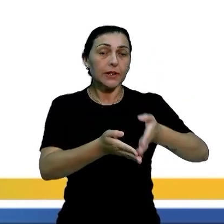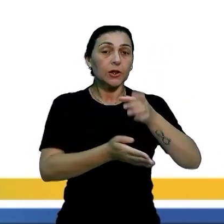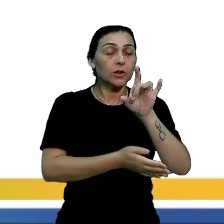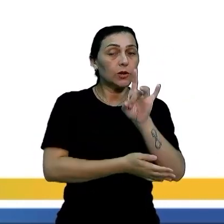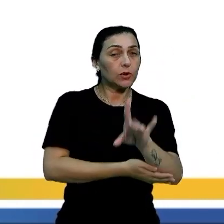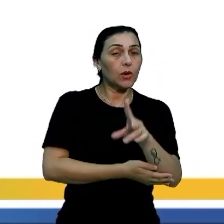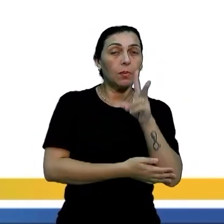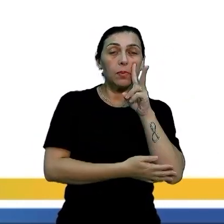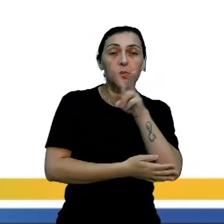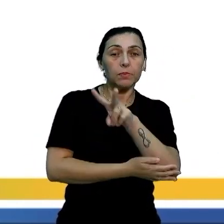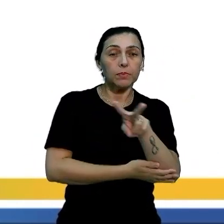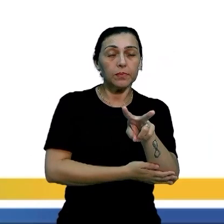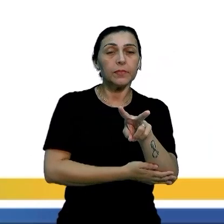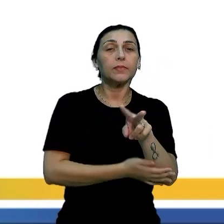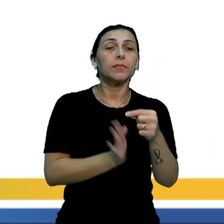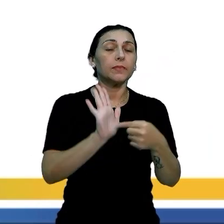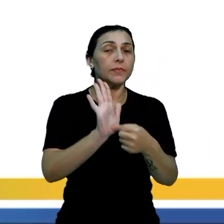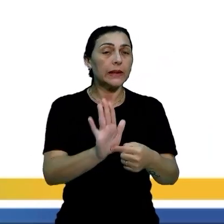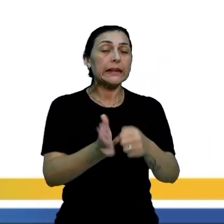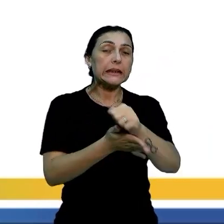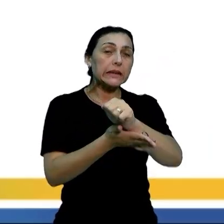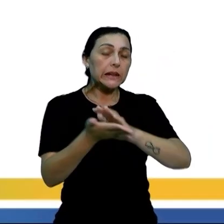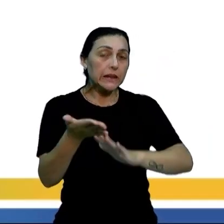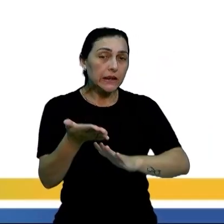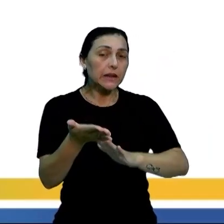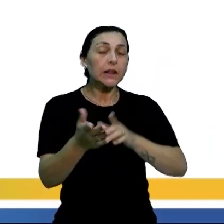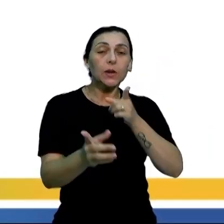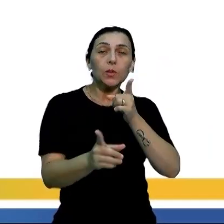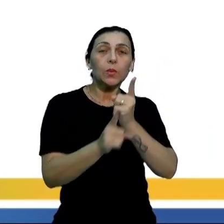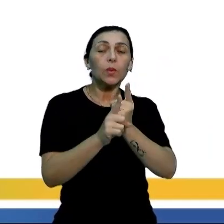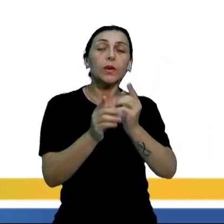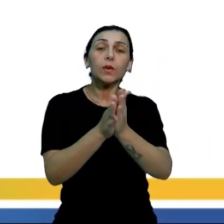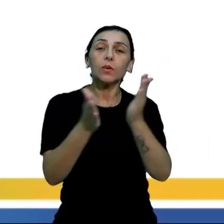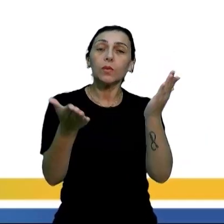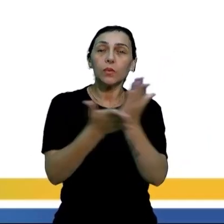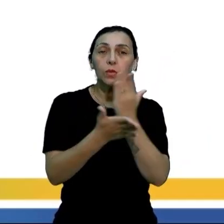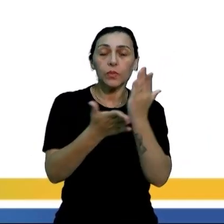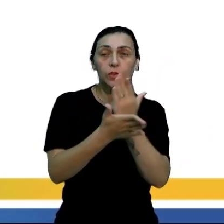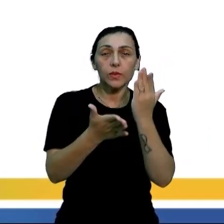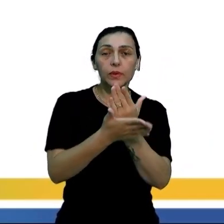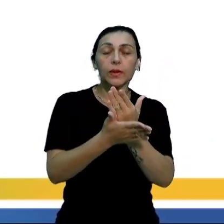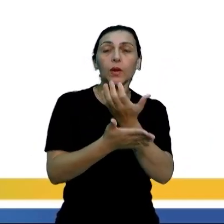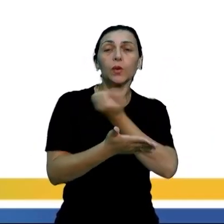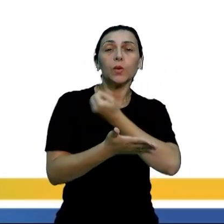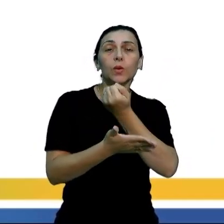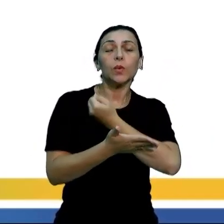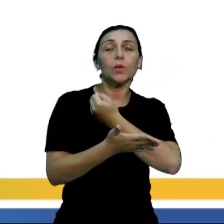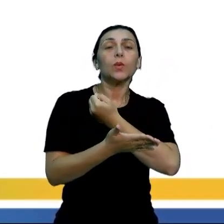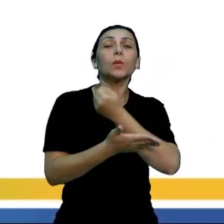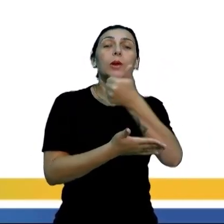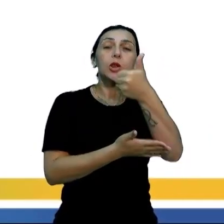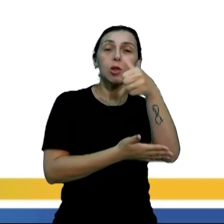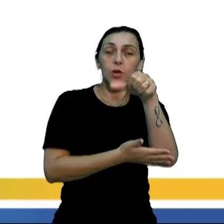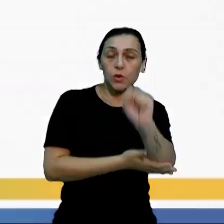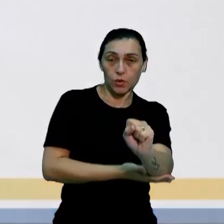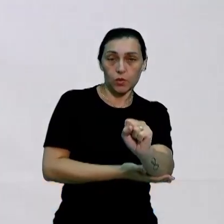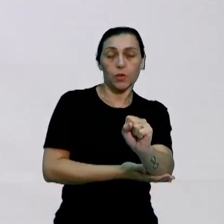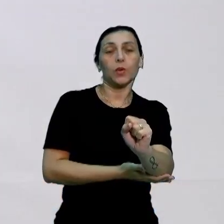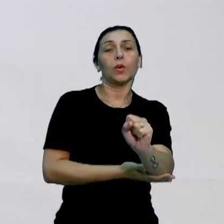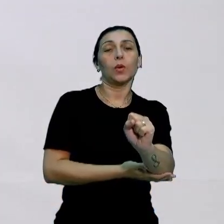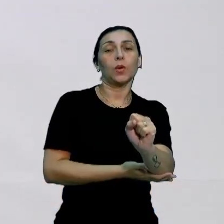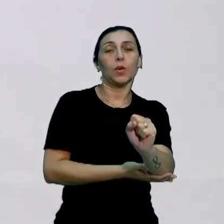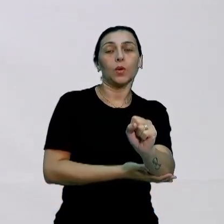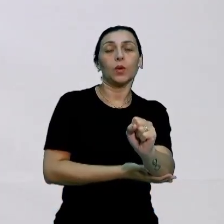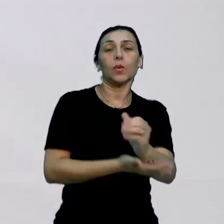para constar, essa atividade ela encontra-se no livro, na página 18, tá? Do A Prova